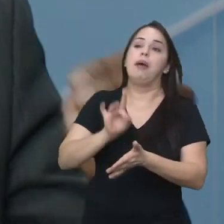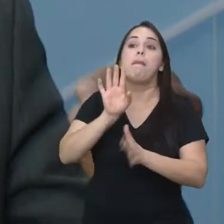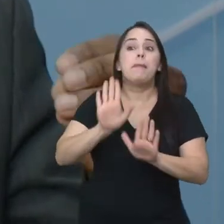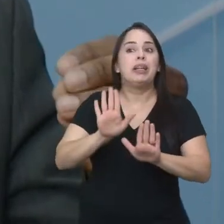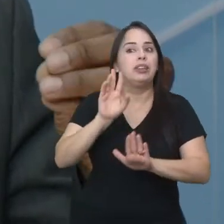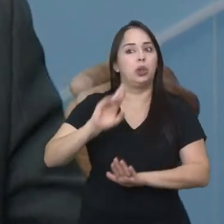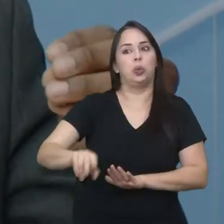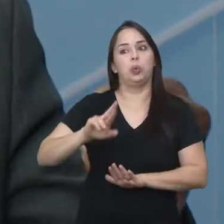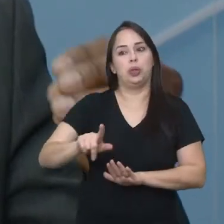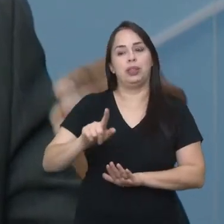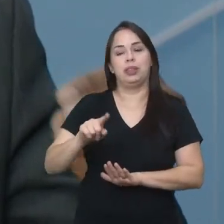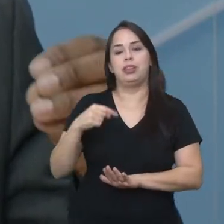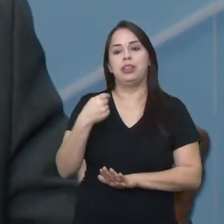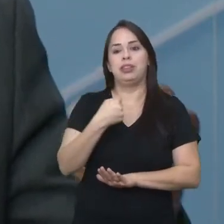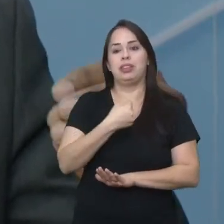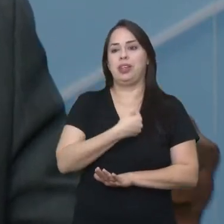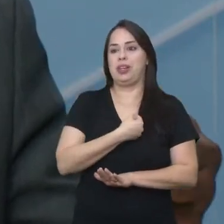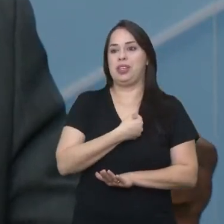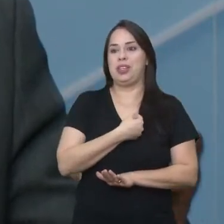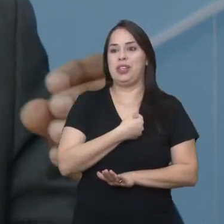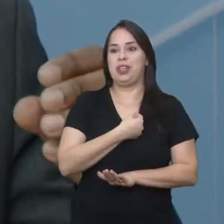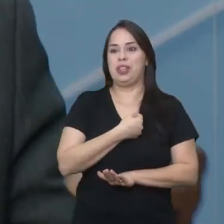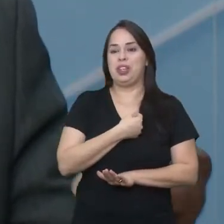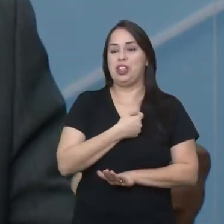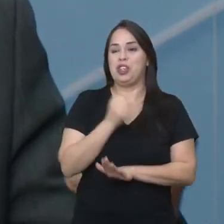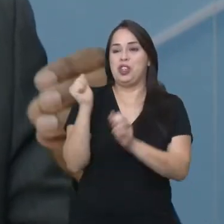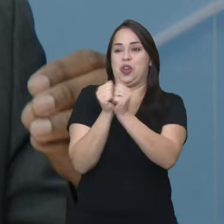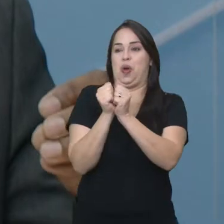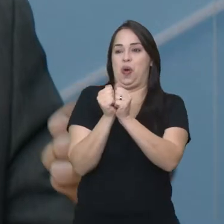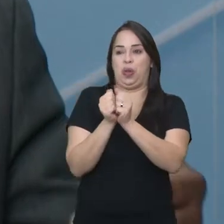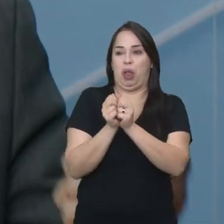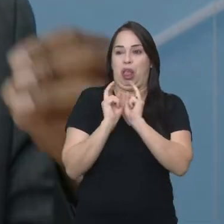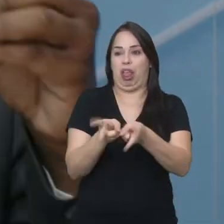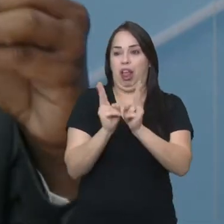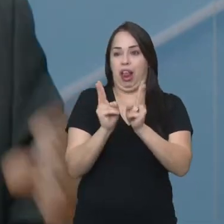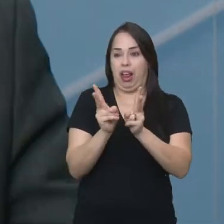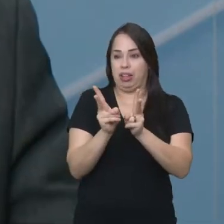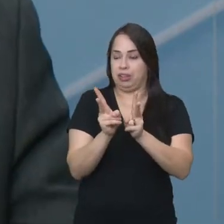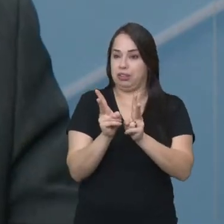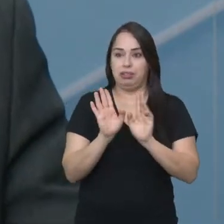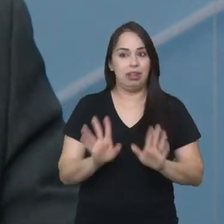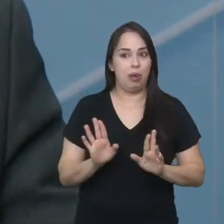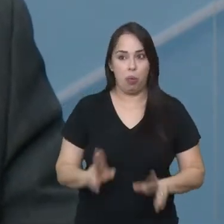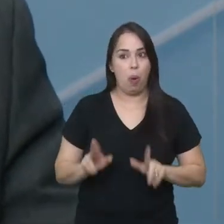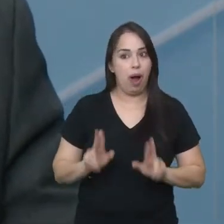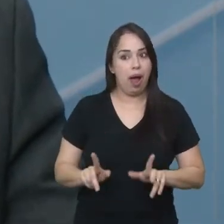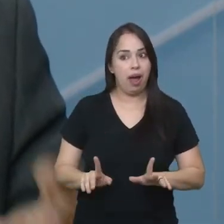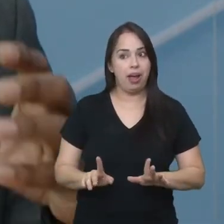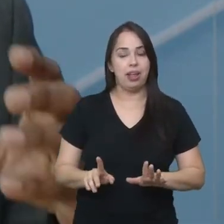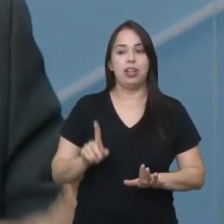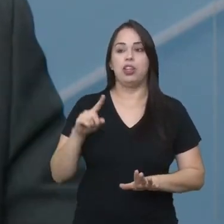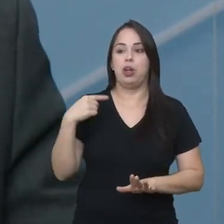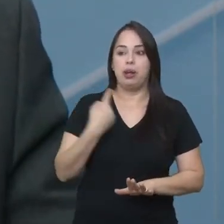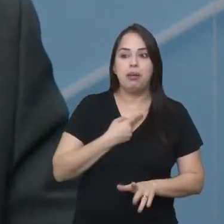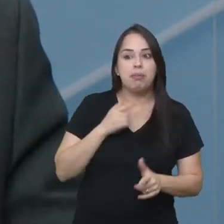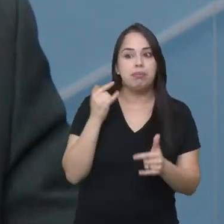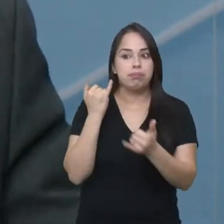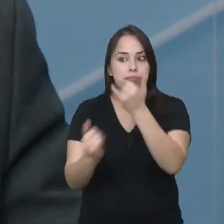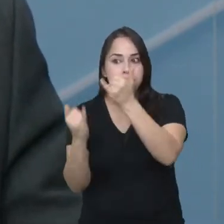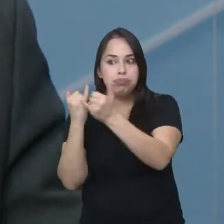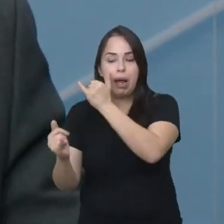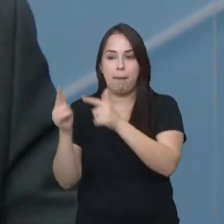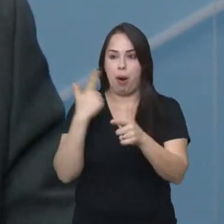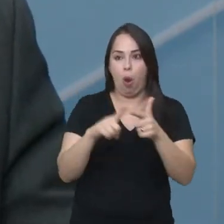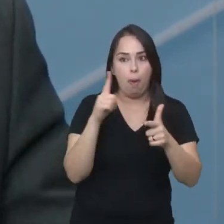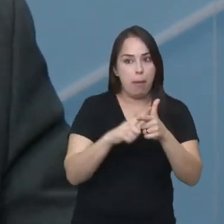Que todos nós estamos no mesmo barco. Não é verdade. Nós estamos na mesma tempestade. No mesmo